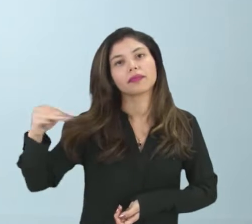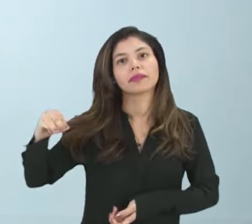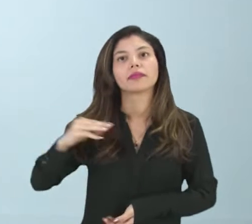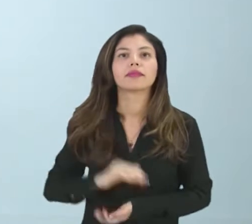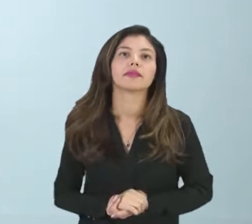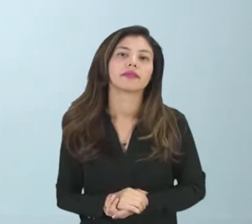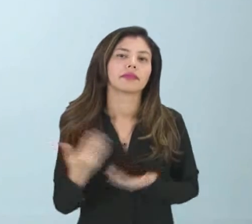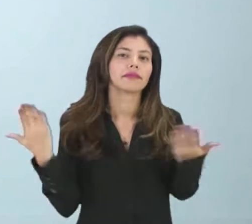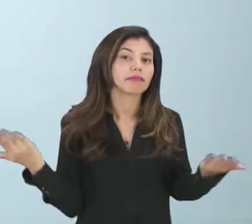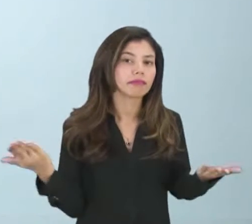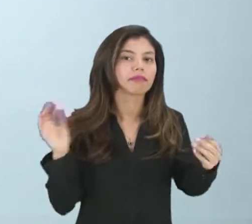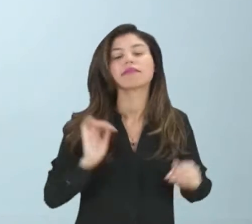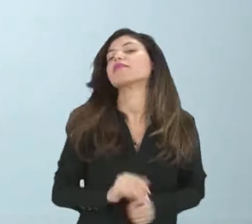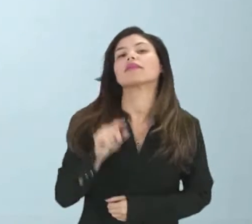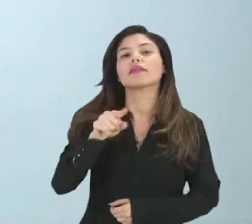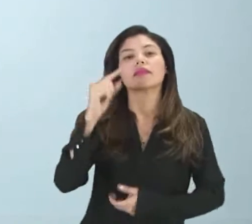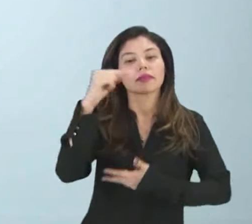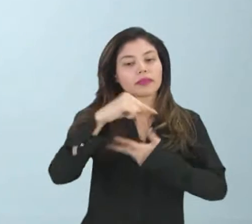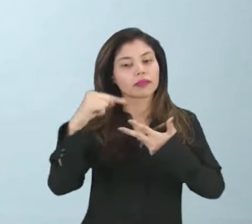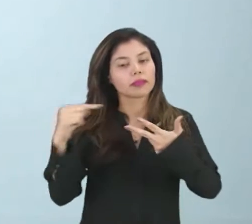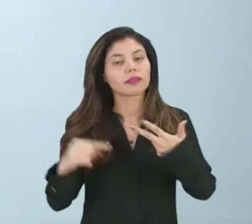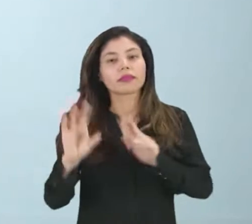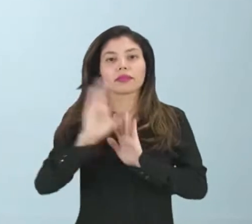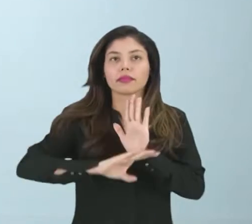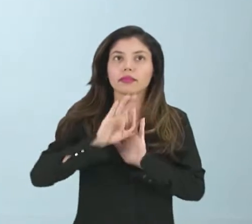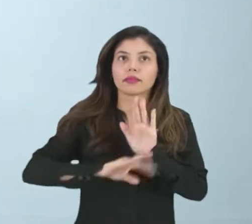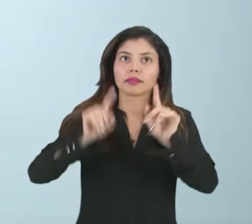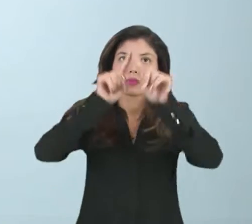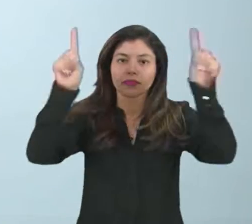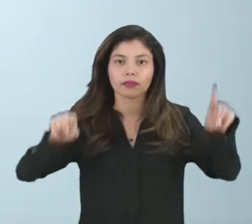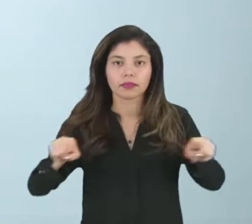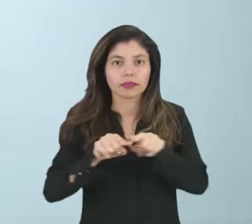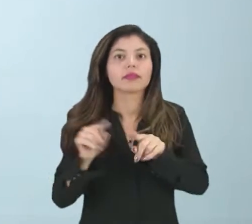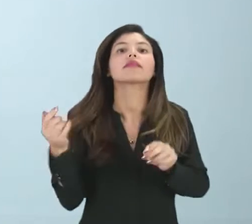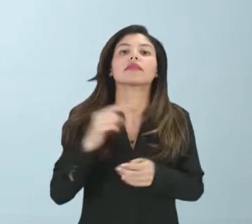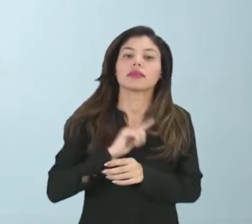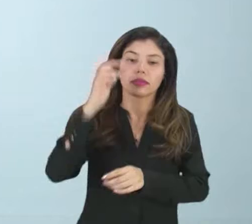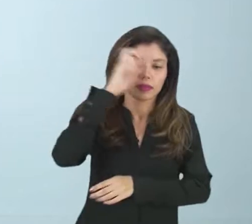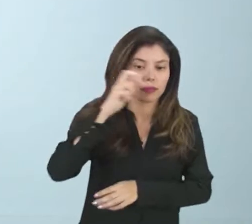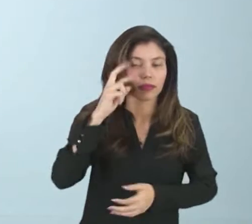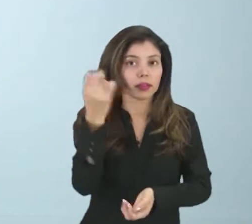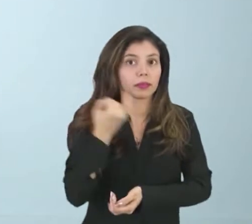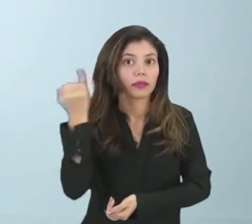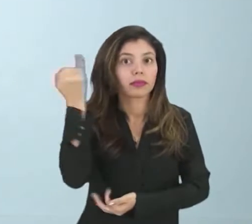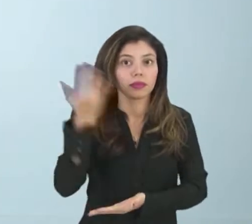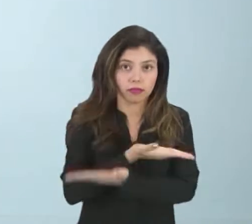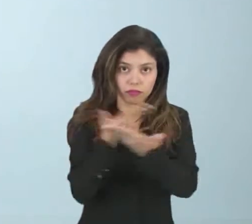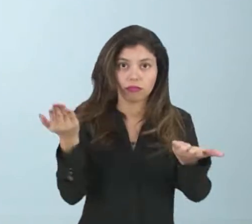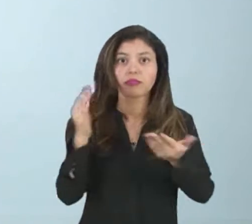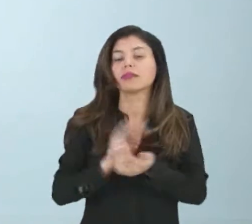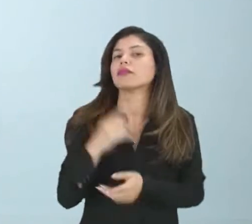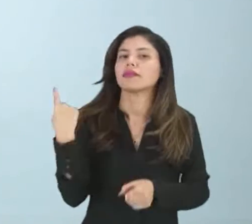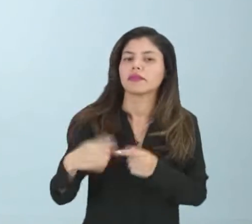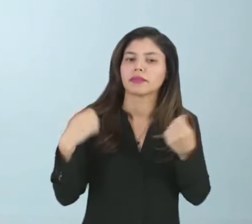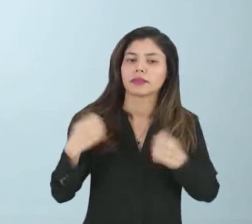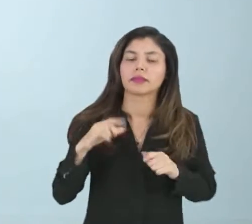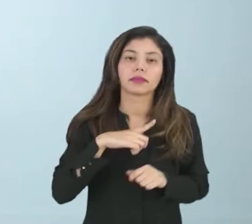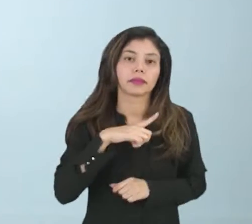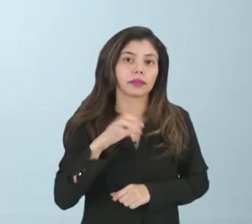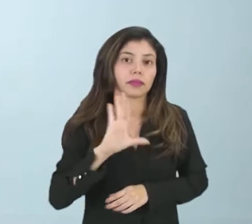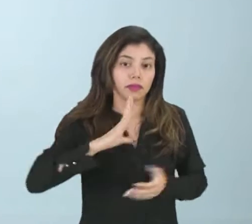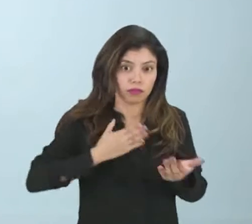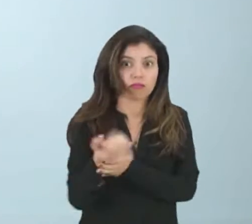matemática. E aí, você vai fazer o Enem, conteúdo de geometria analítica, ele é importantíssimo para você. Mas como assim, professor? Você tem que